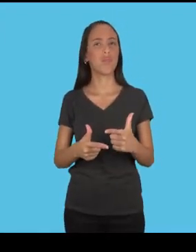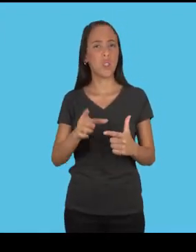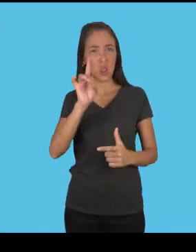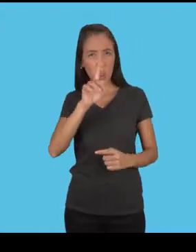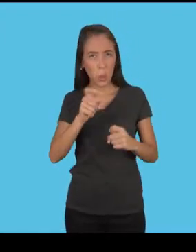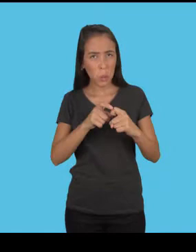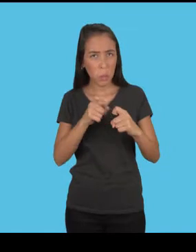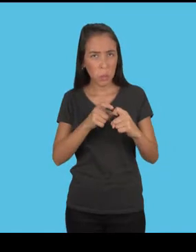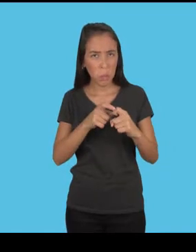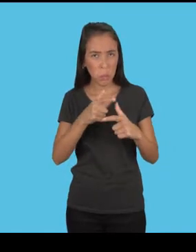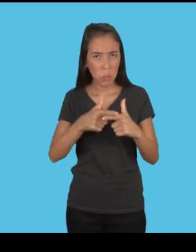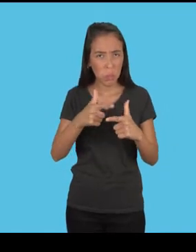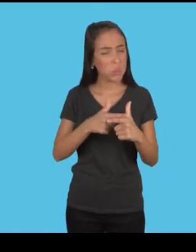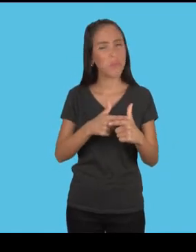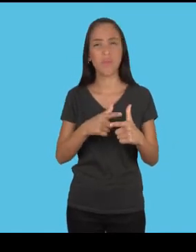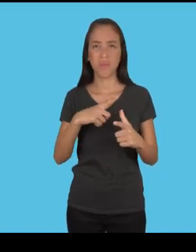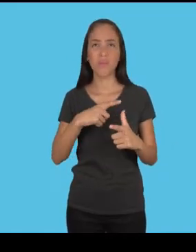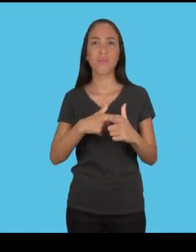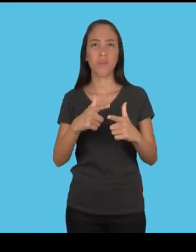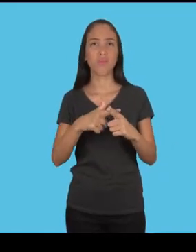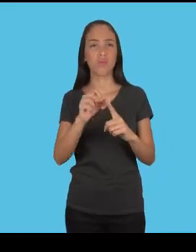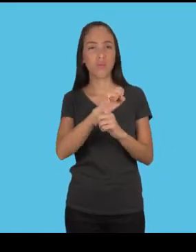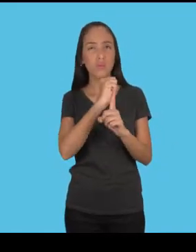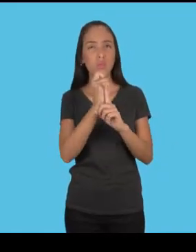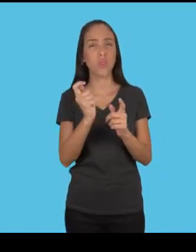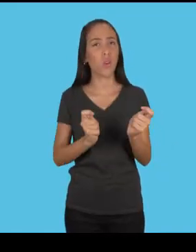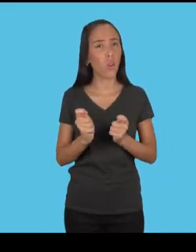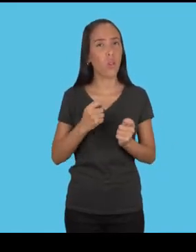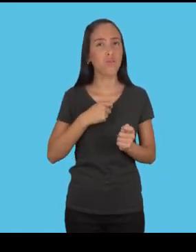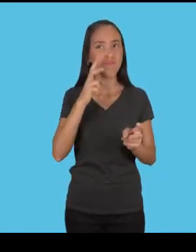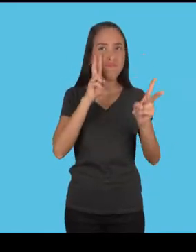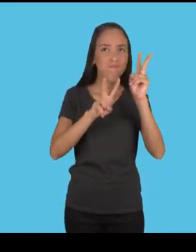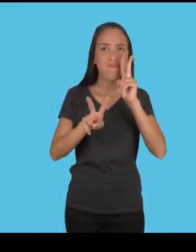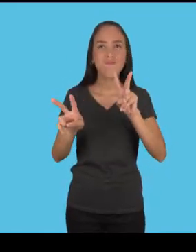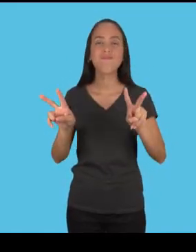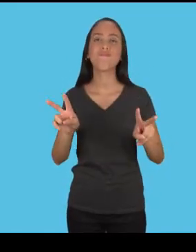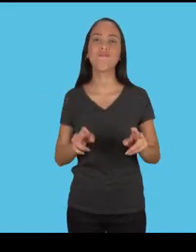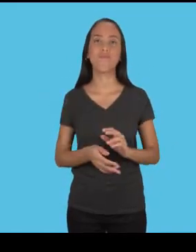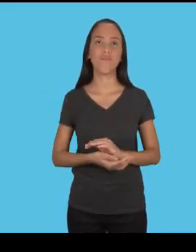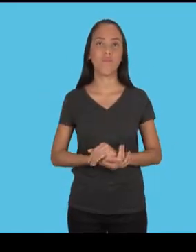problemas médicos, eram os problemas socioeconômicos que eu via pela frente.